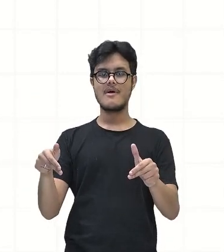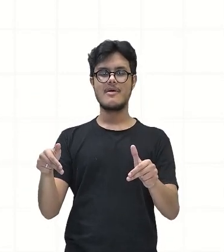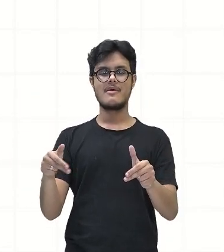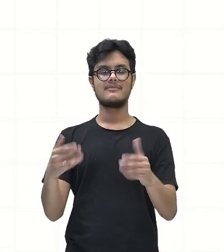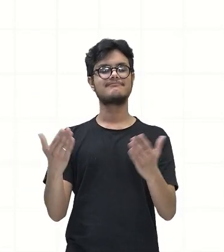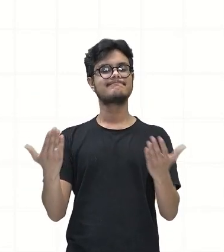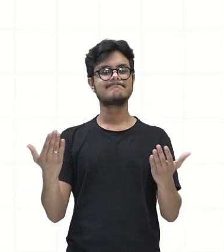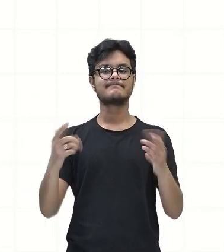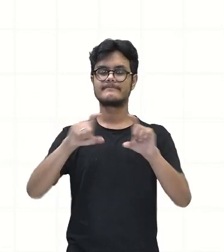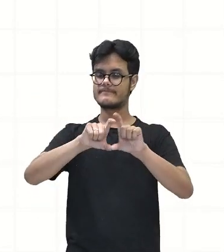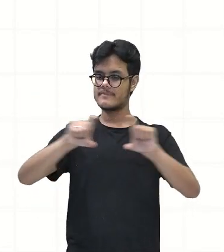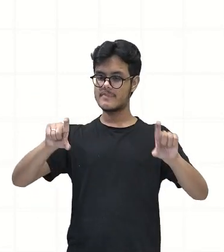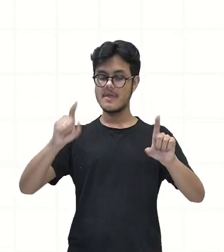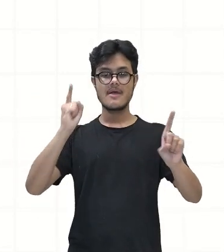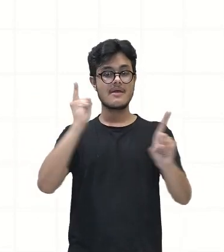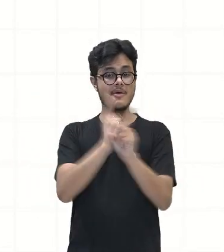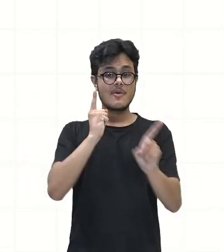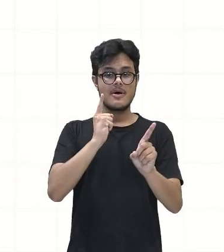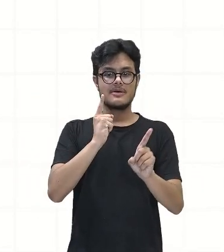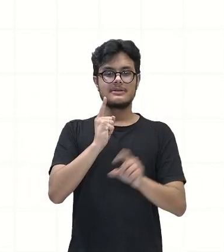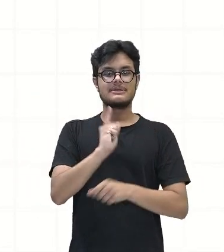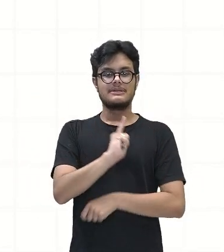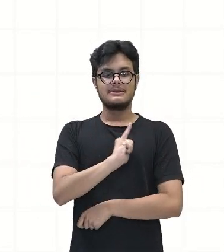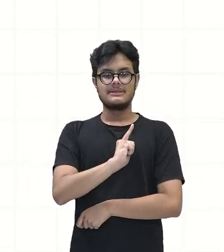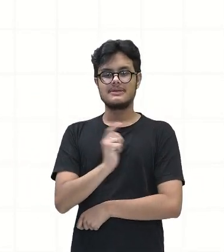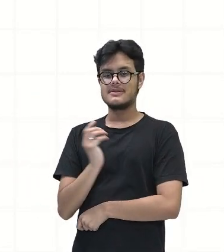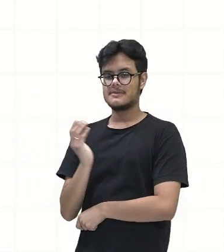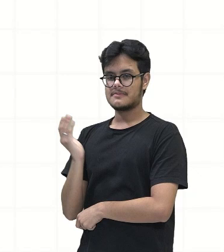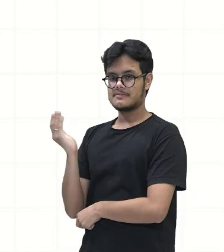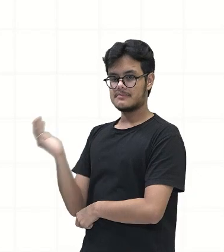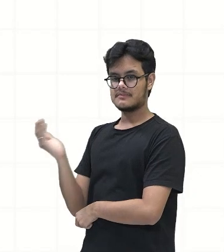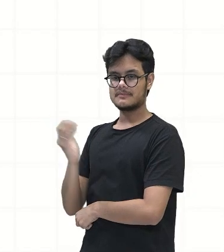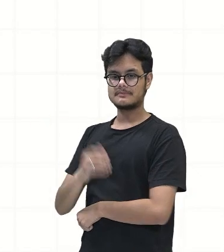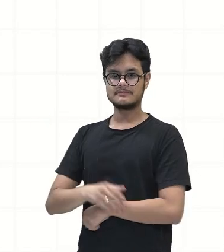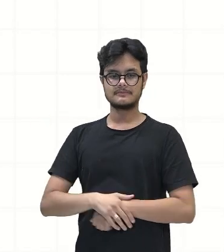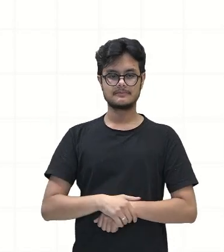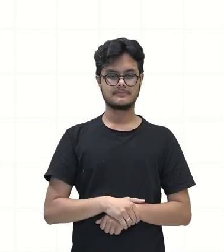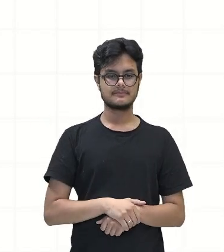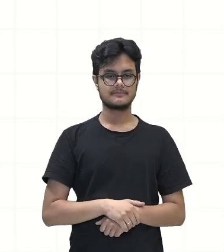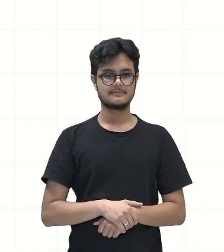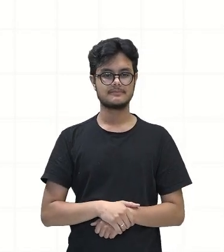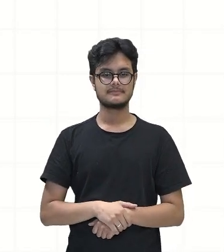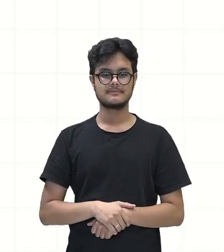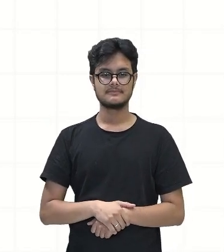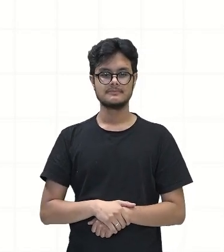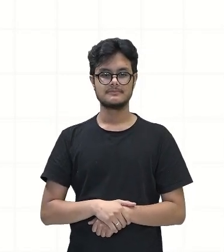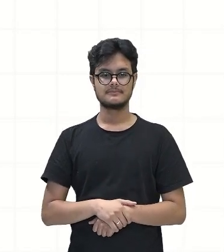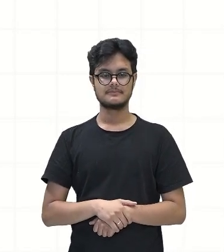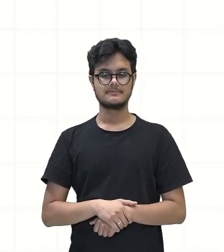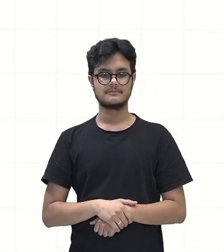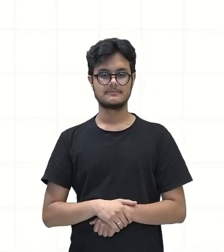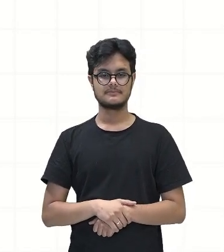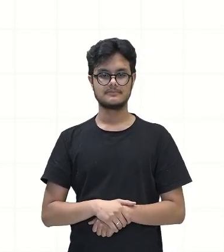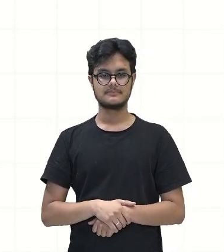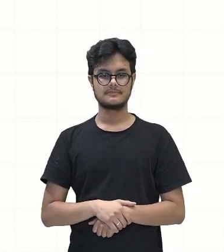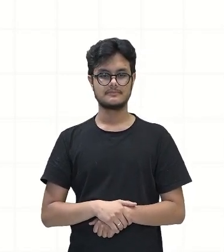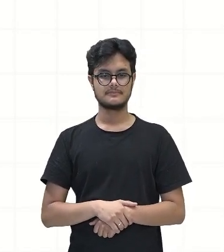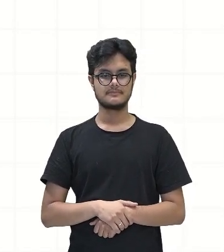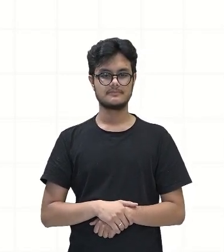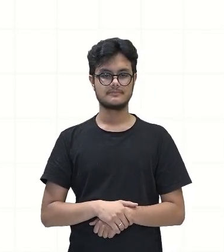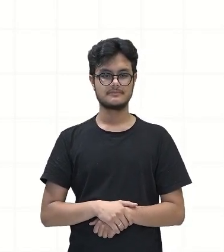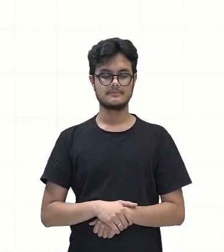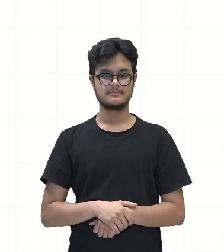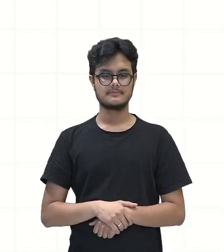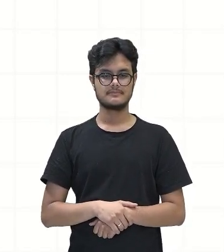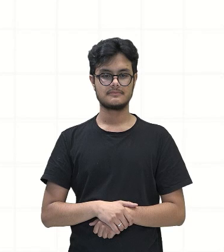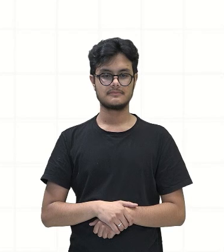quadrado, como existe essa igualdade aqui, né, a hipotenusa ao quadrado deu 169. E esse